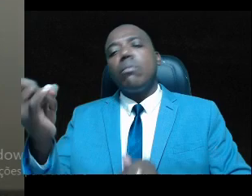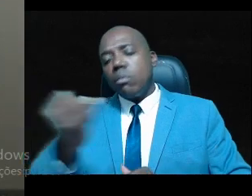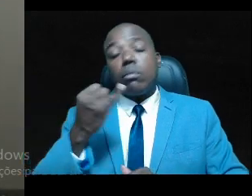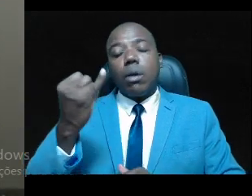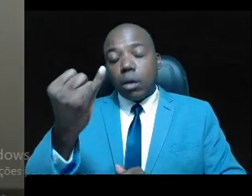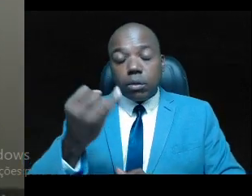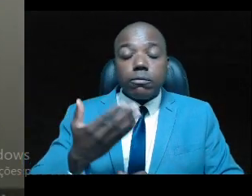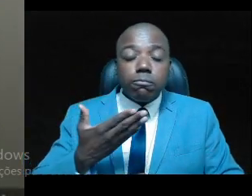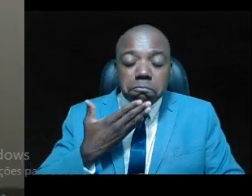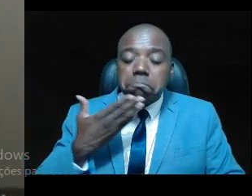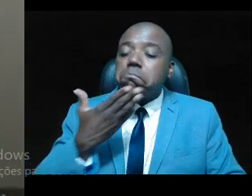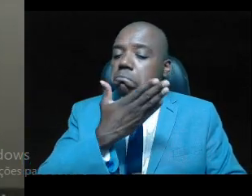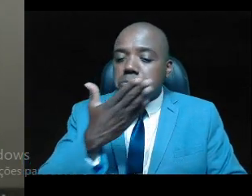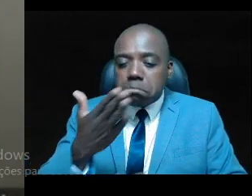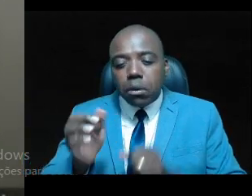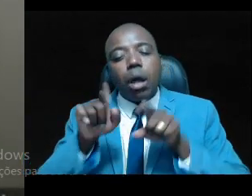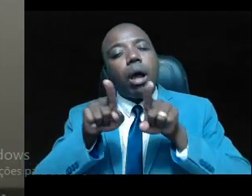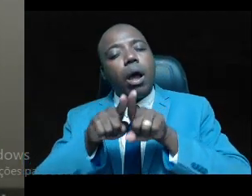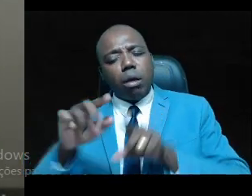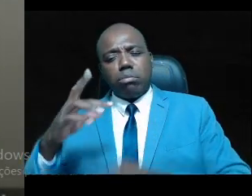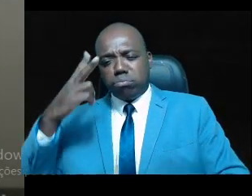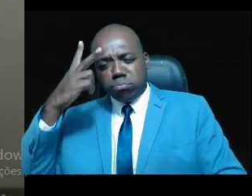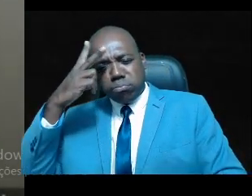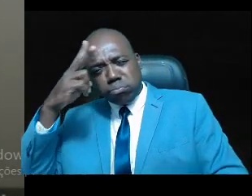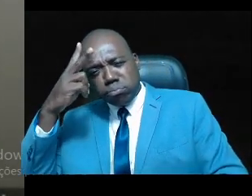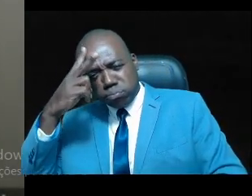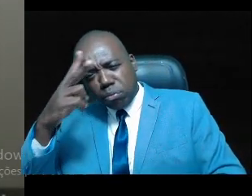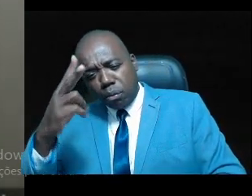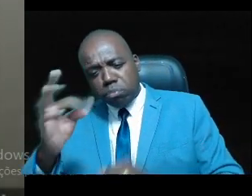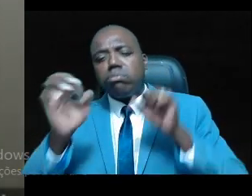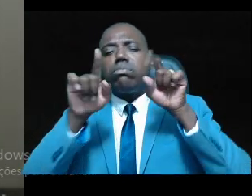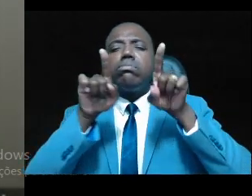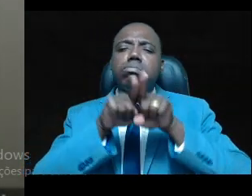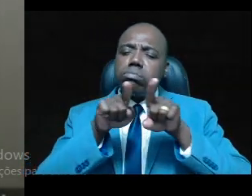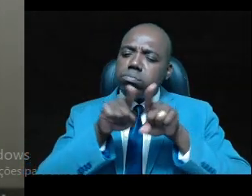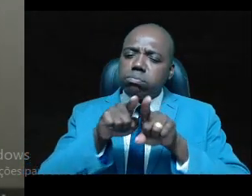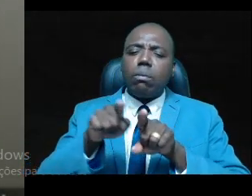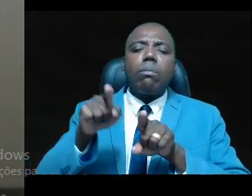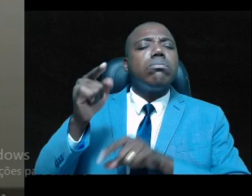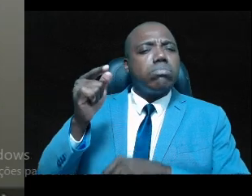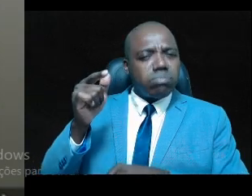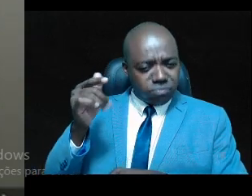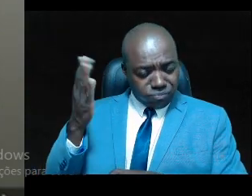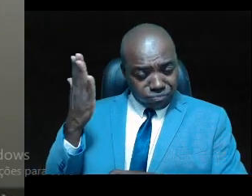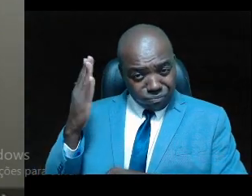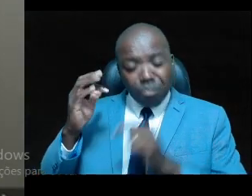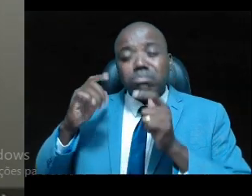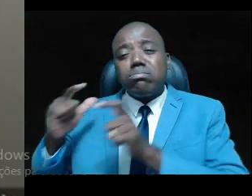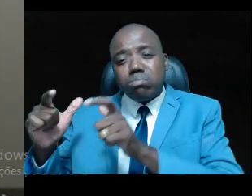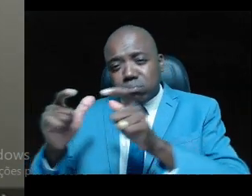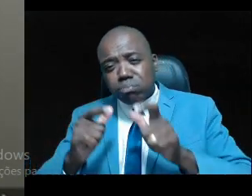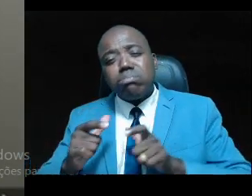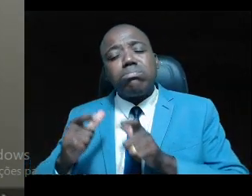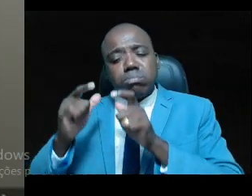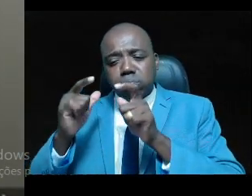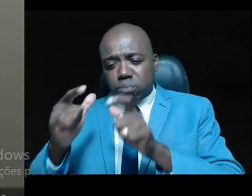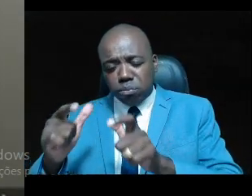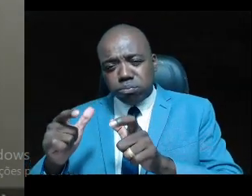Esse, na verdade, se lembrasse daquela donde haviam